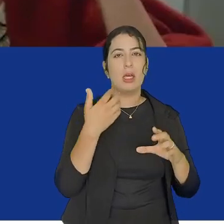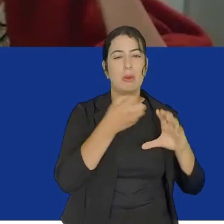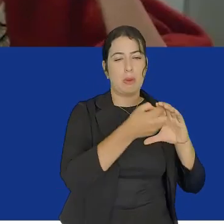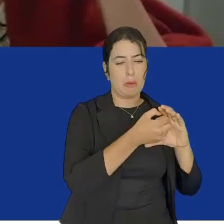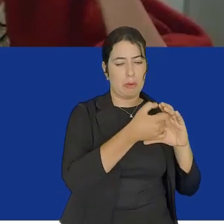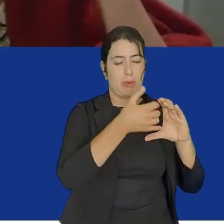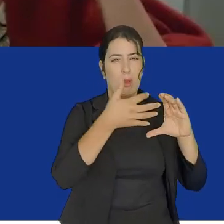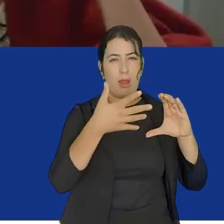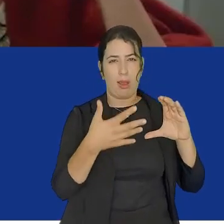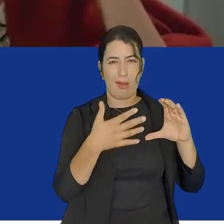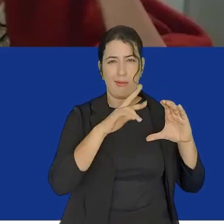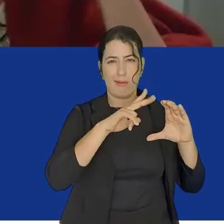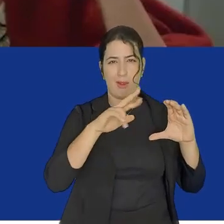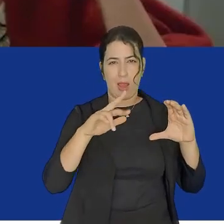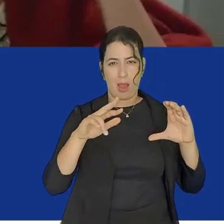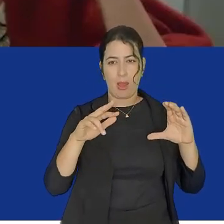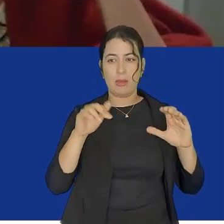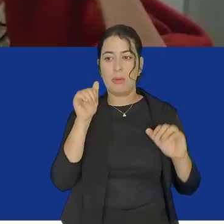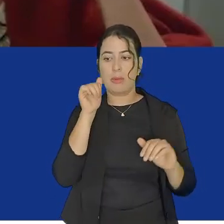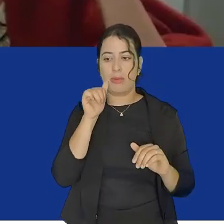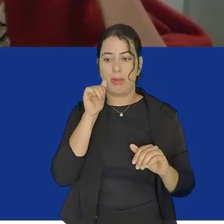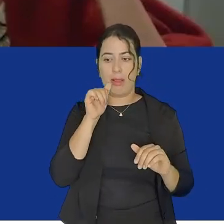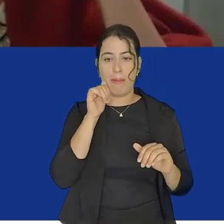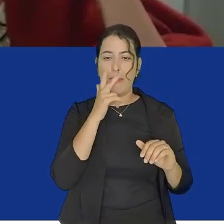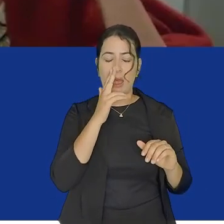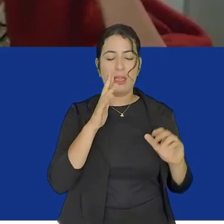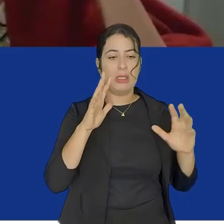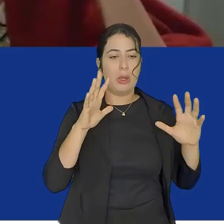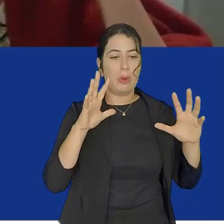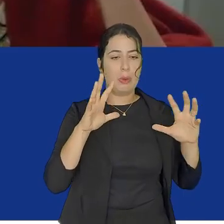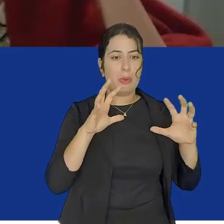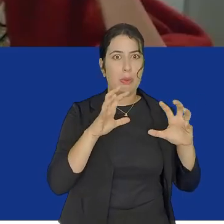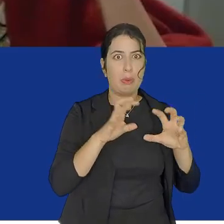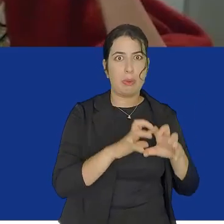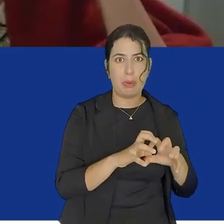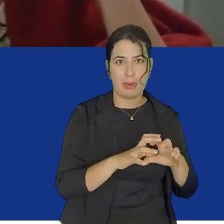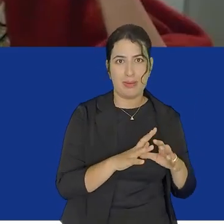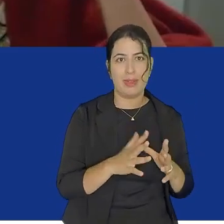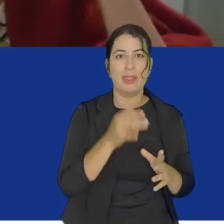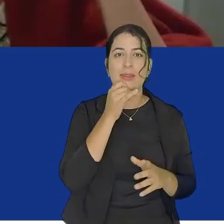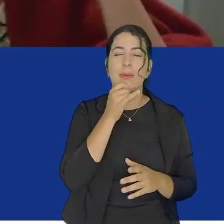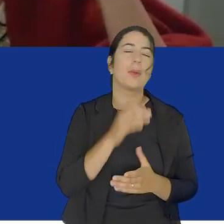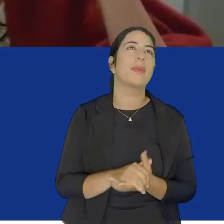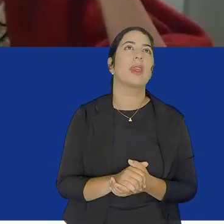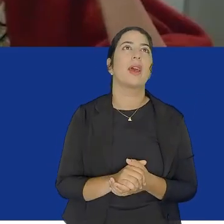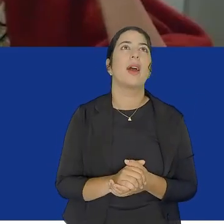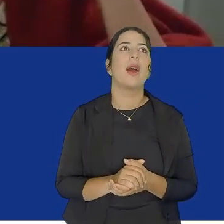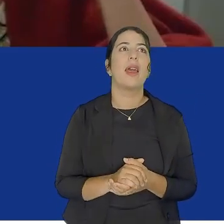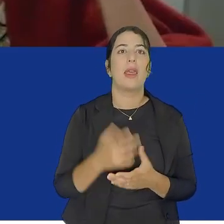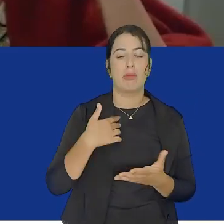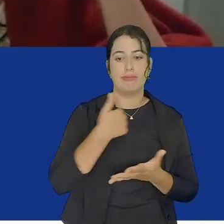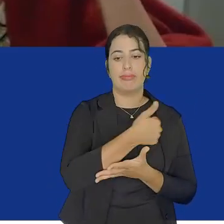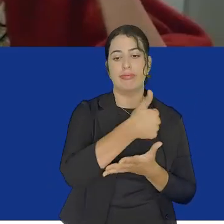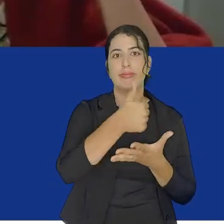tudo que a gente vem construindo de que as boas qualidades são as qualidades de eu ser operacional, de eu ser... E quando eu